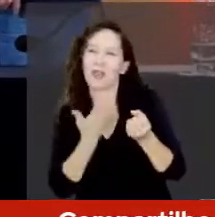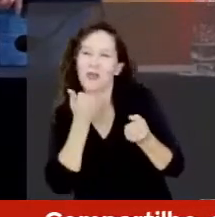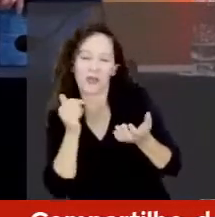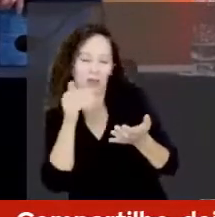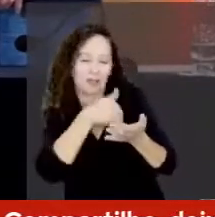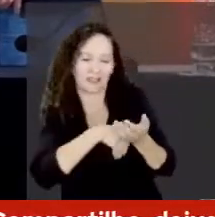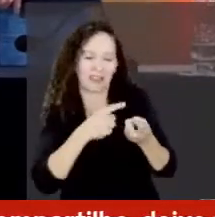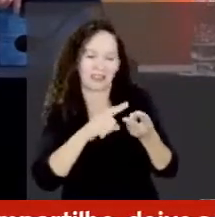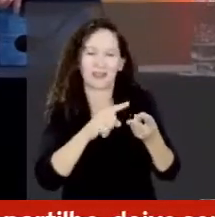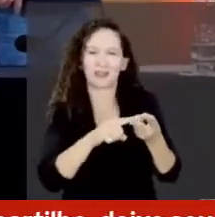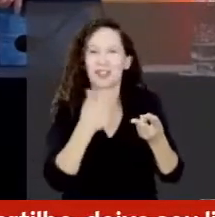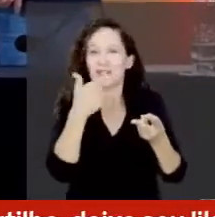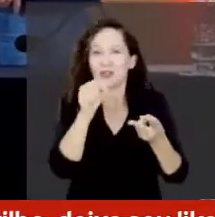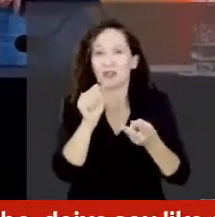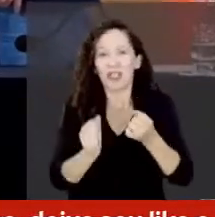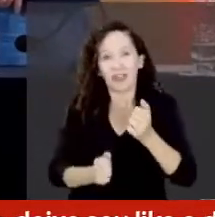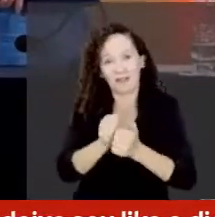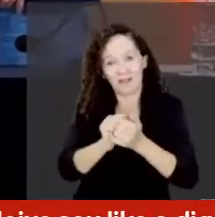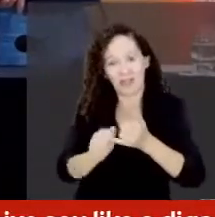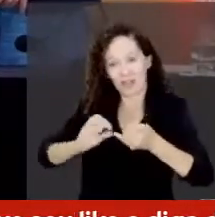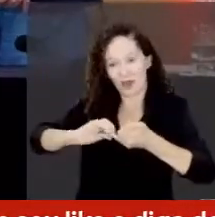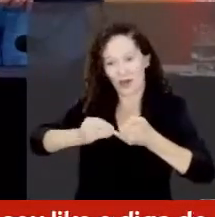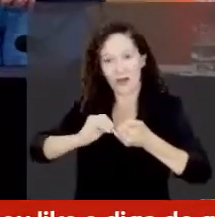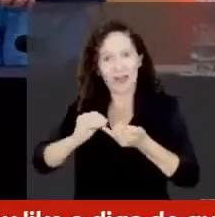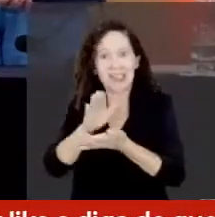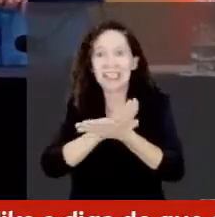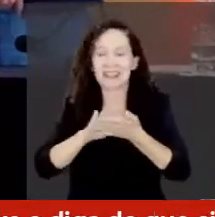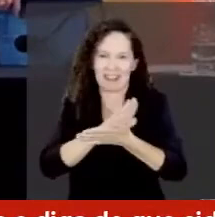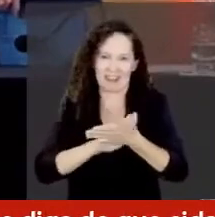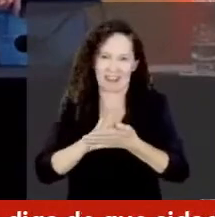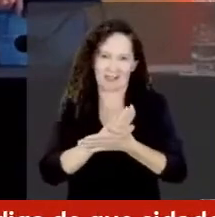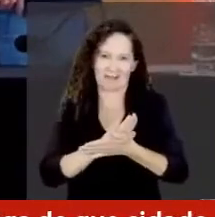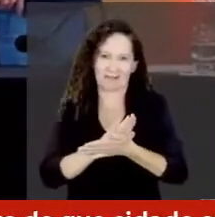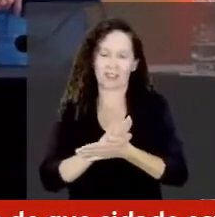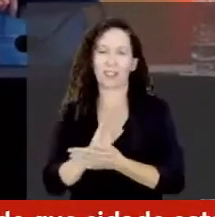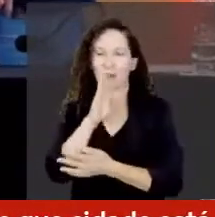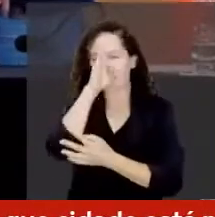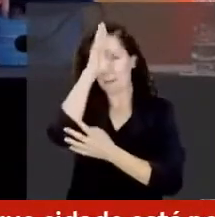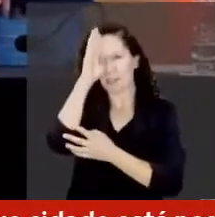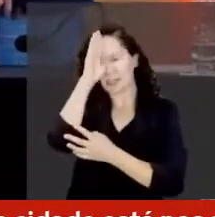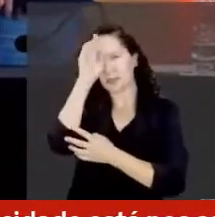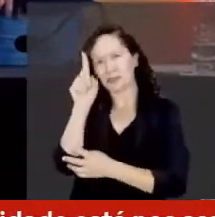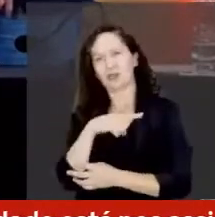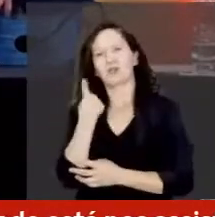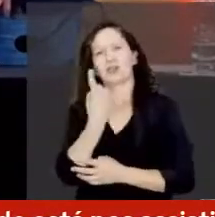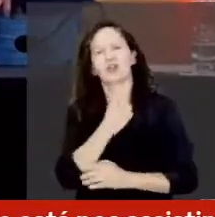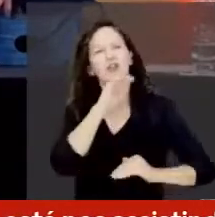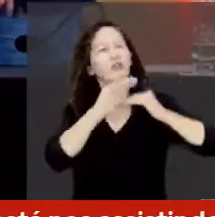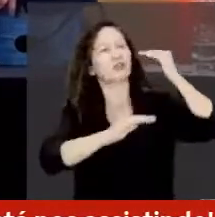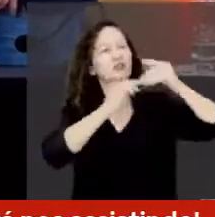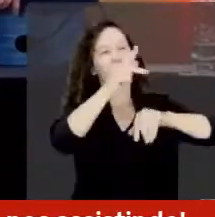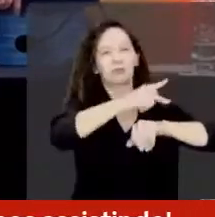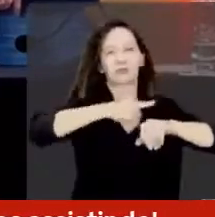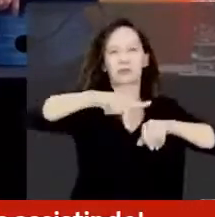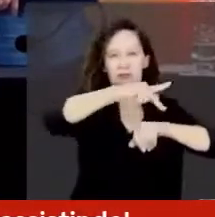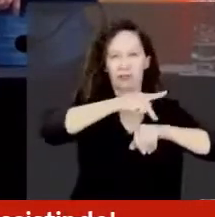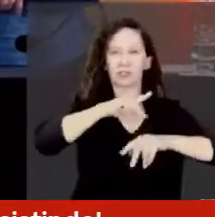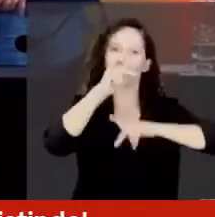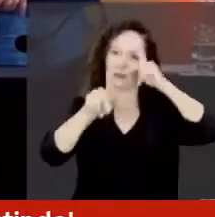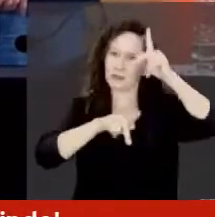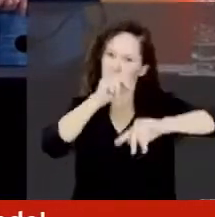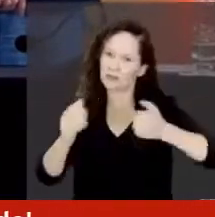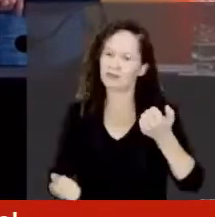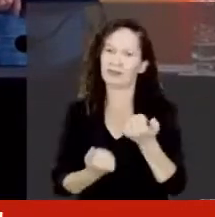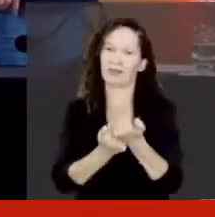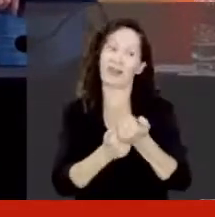Eu fui para o México agora e descobri que no México a Câmara dos Deputados tem 52% de